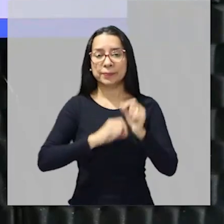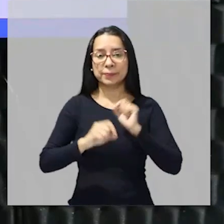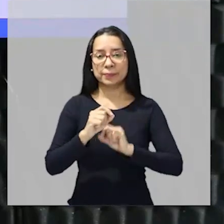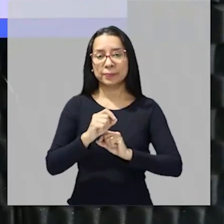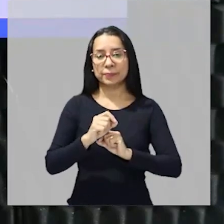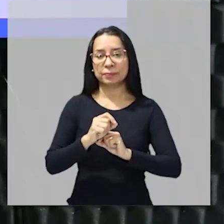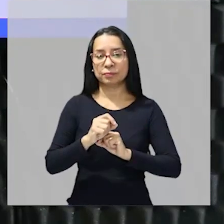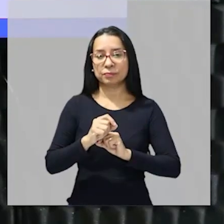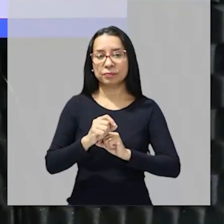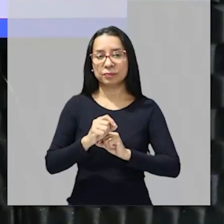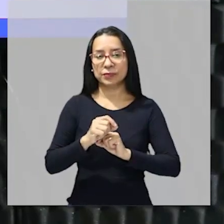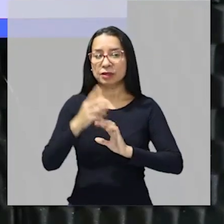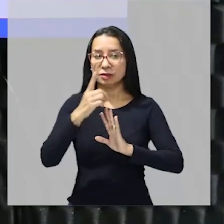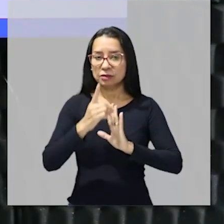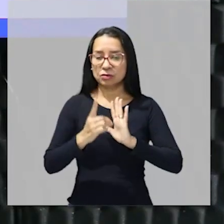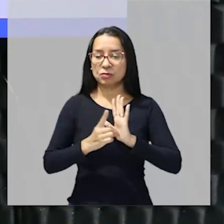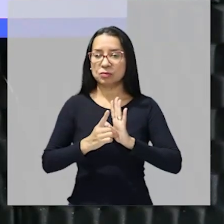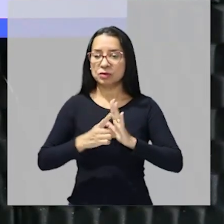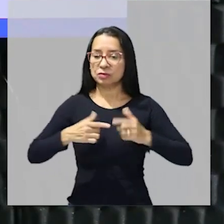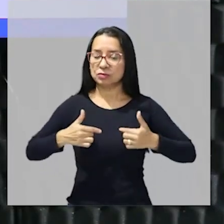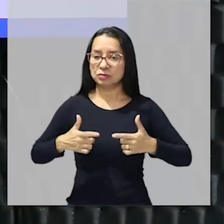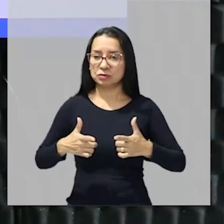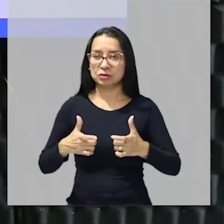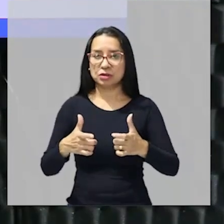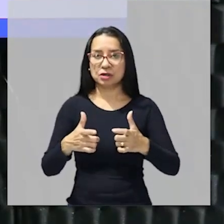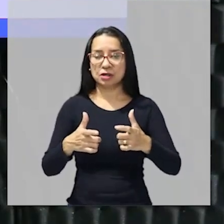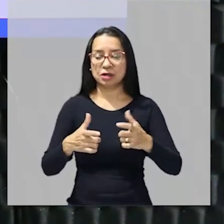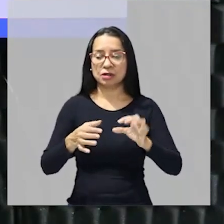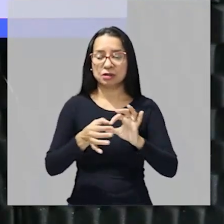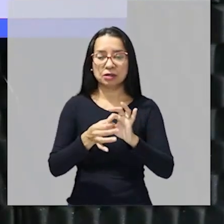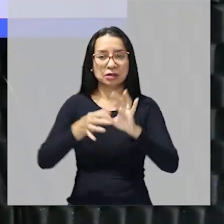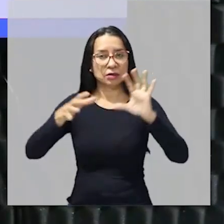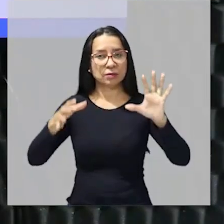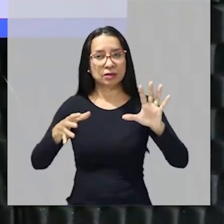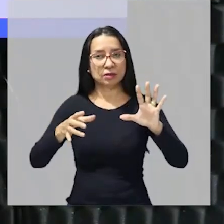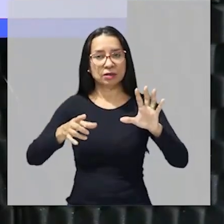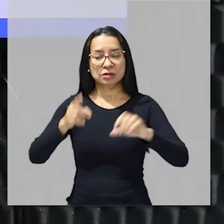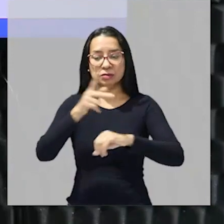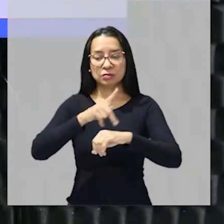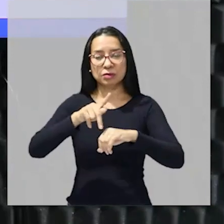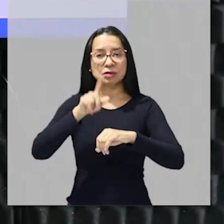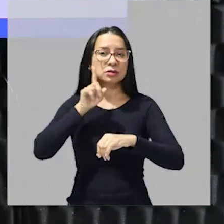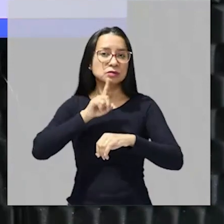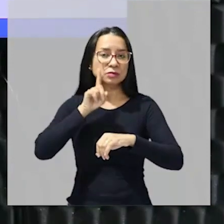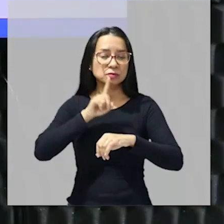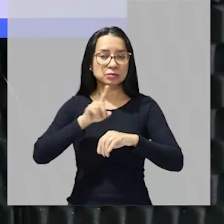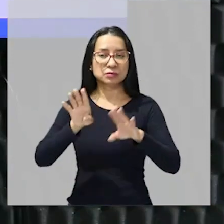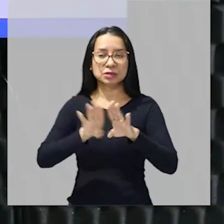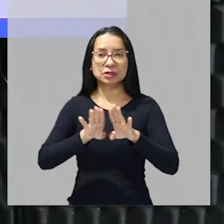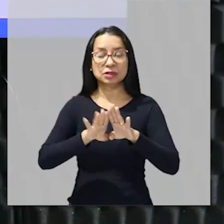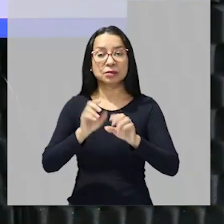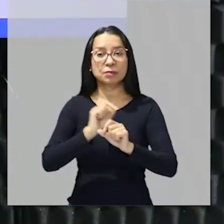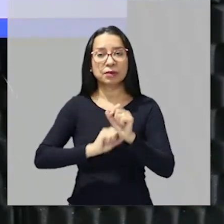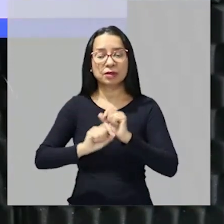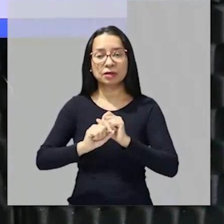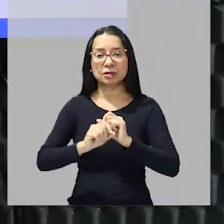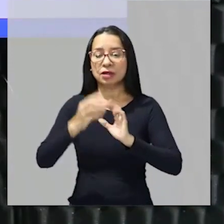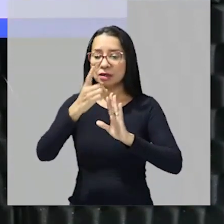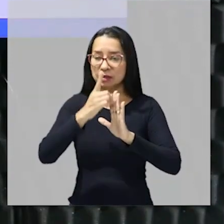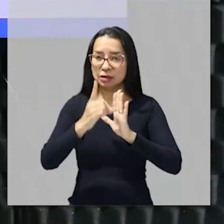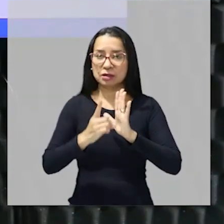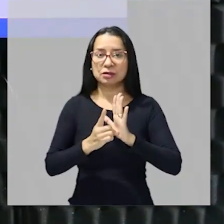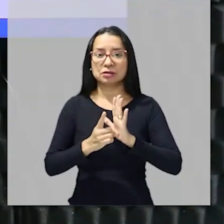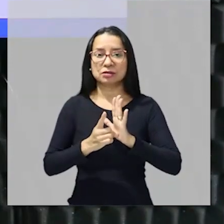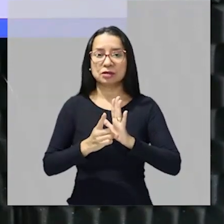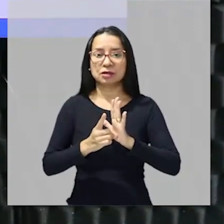de Guerra da Independência dos Estados Unidos e até mesmo na Declaração dos Direitos do Homem e do Cidadão, lá da Revolução